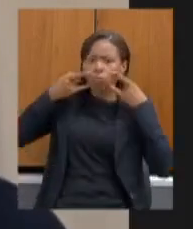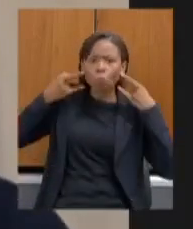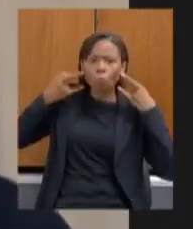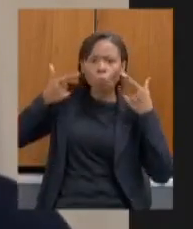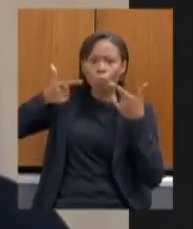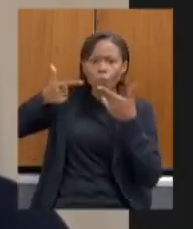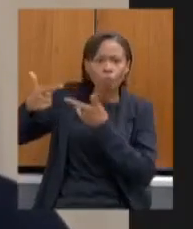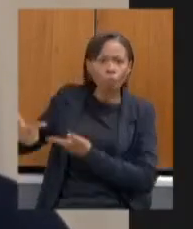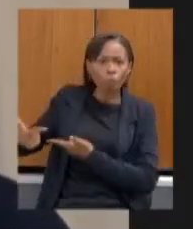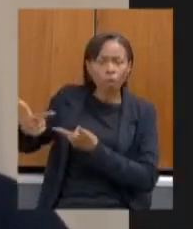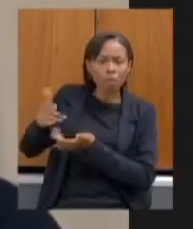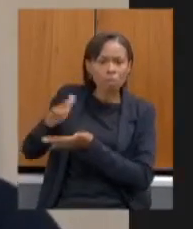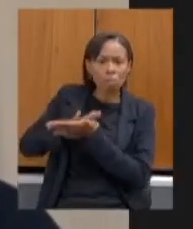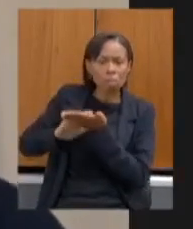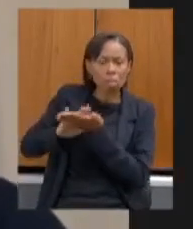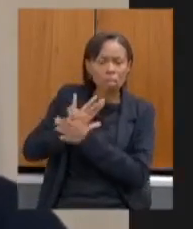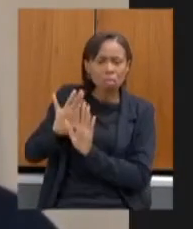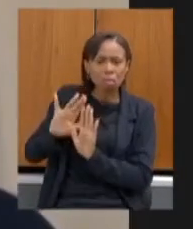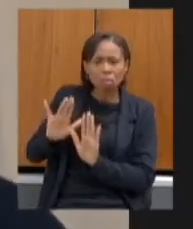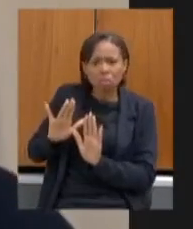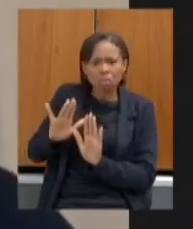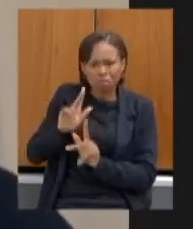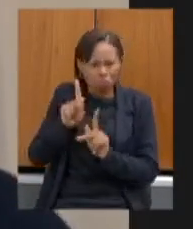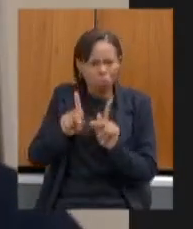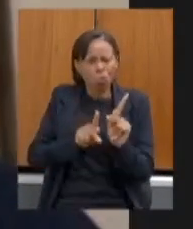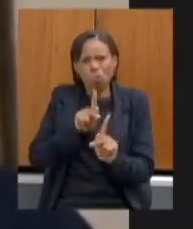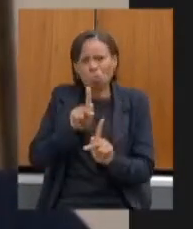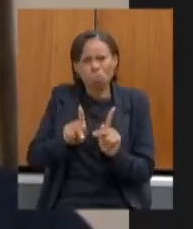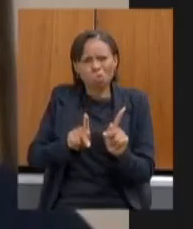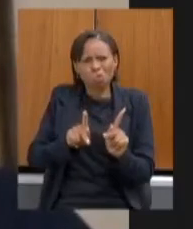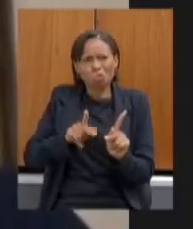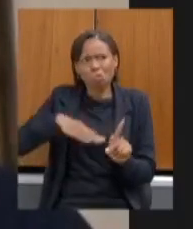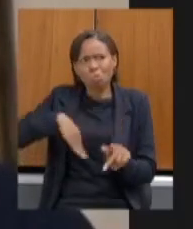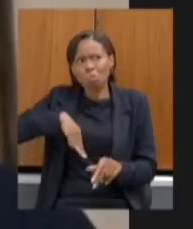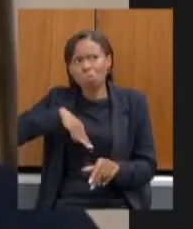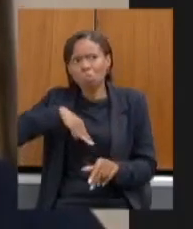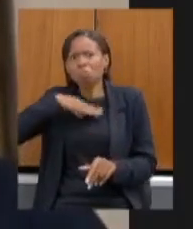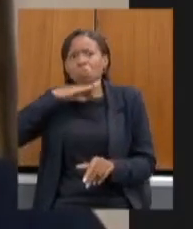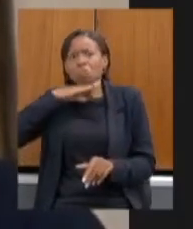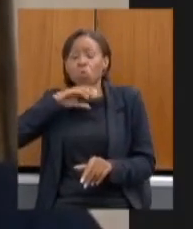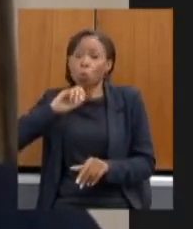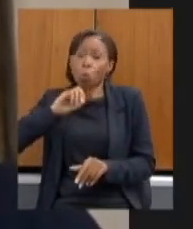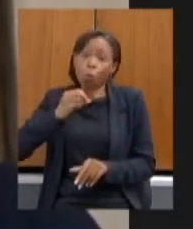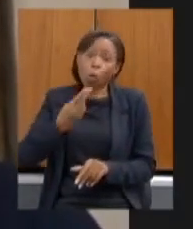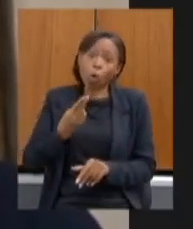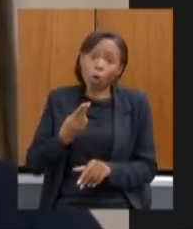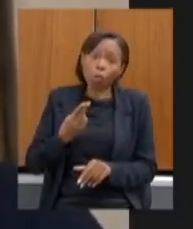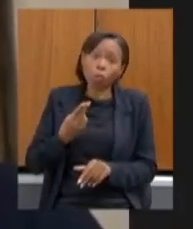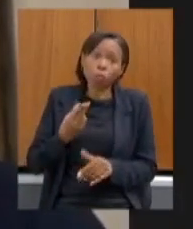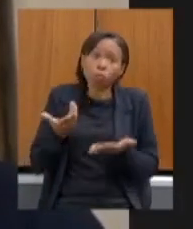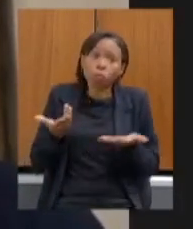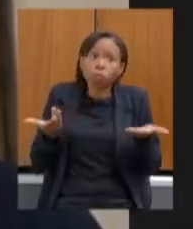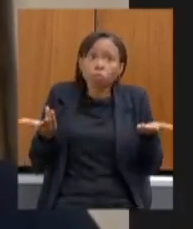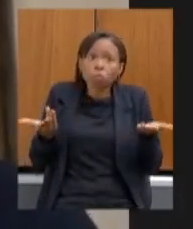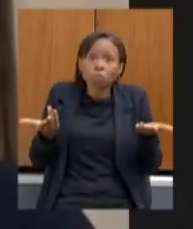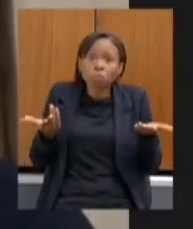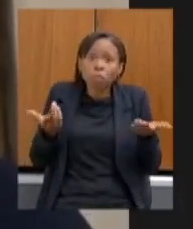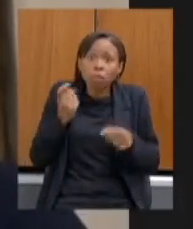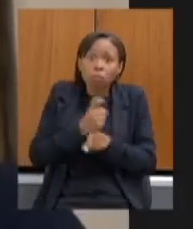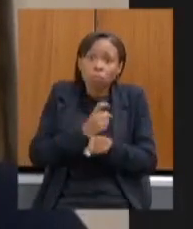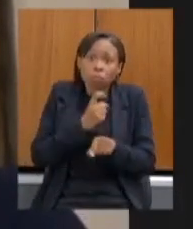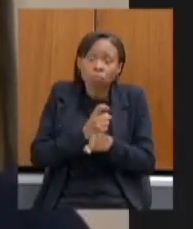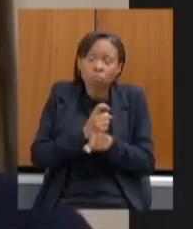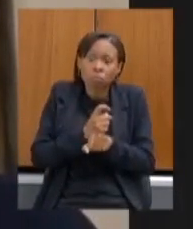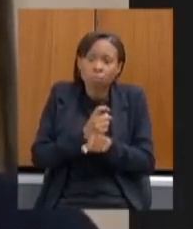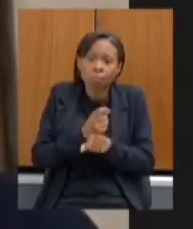realmente a população, eu não sei se a população cansou ou se a população está desavisada, mas a população não está fazendo a sua